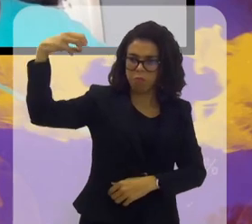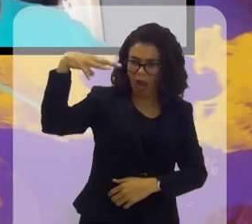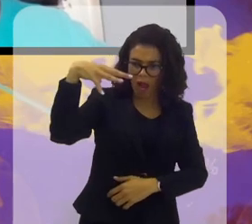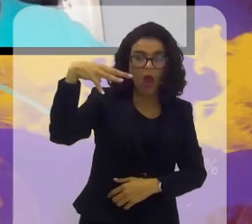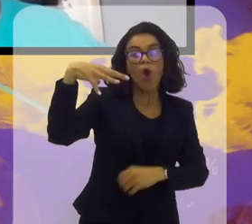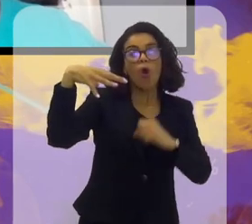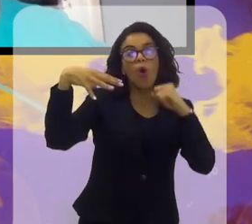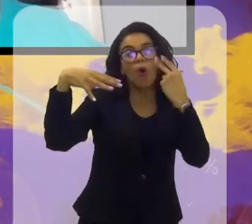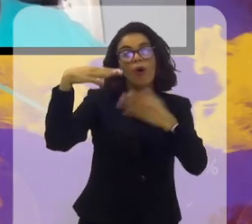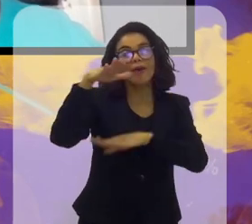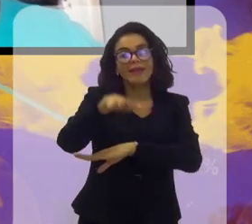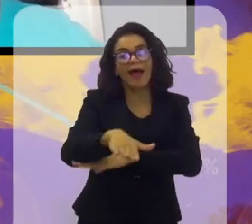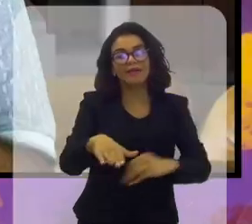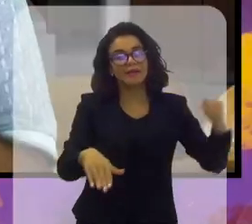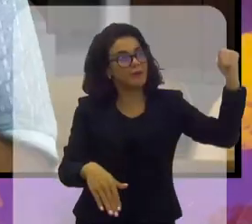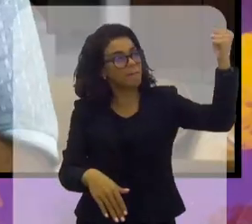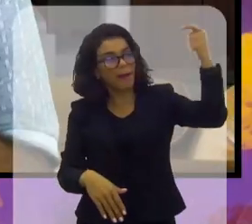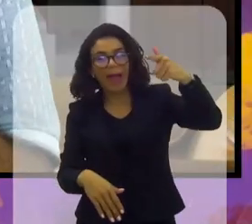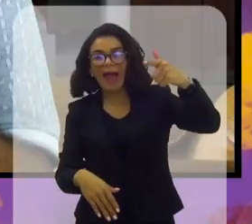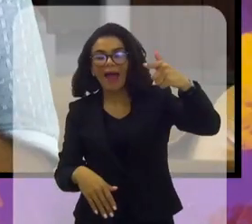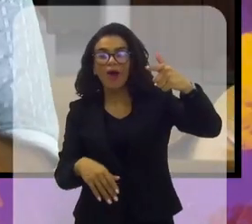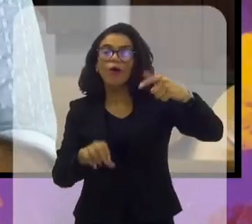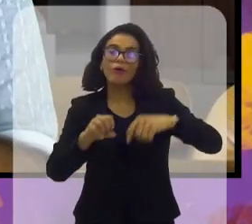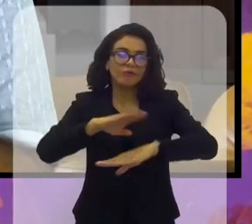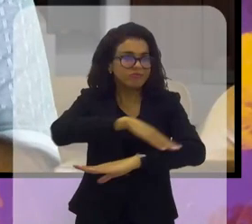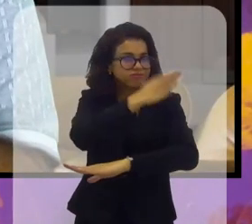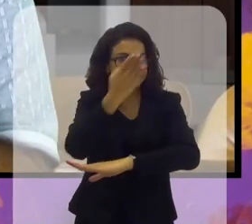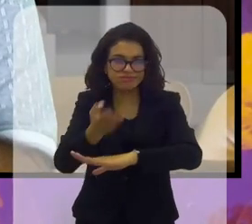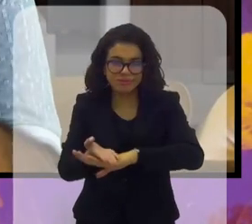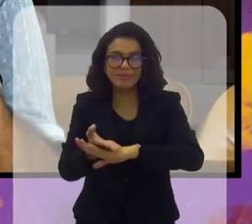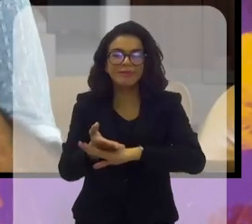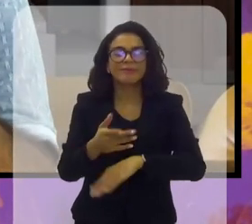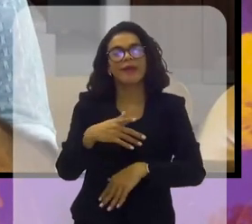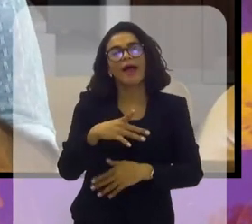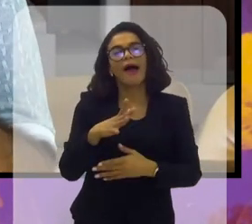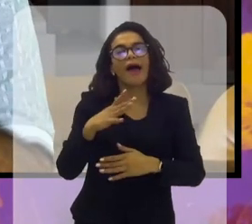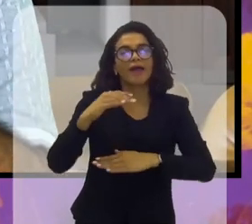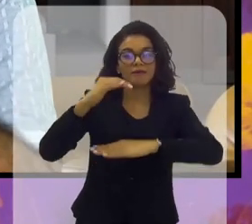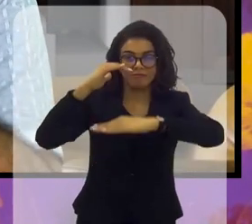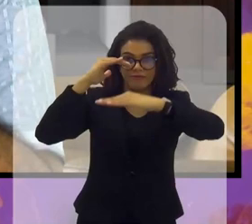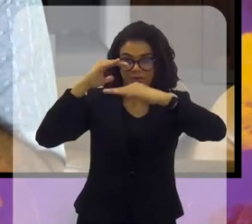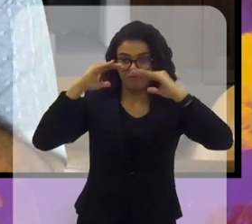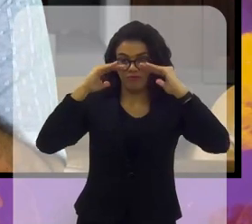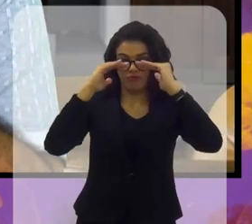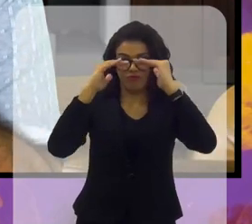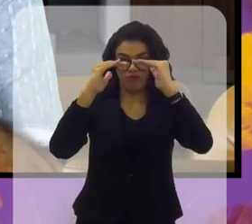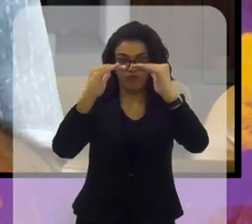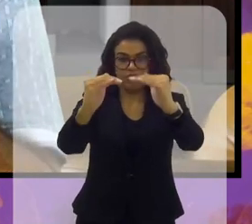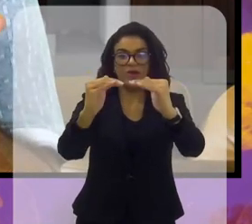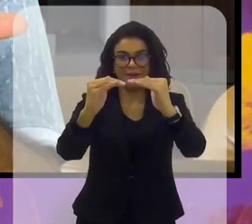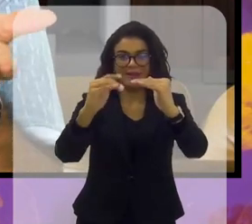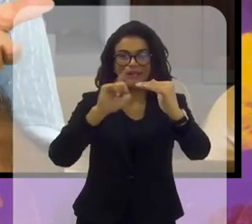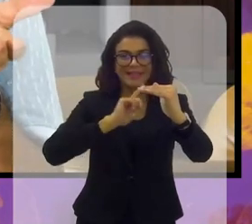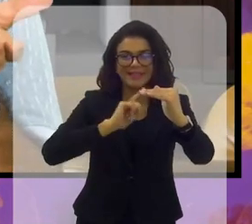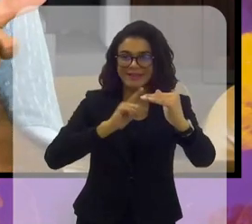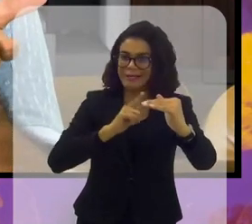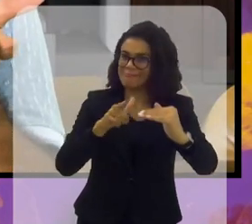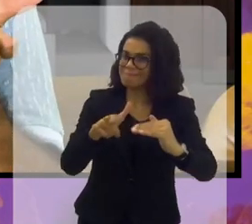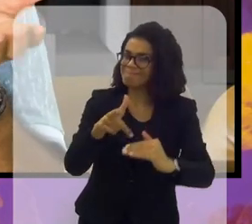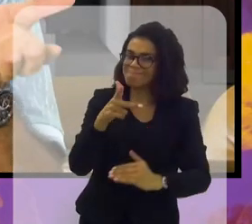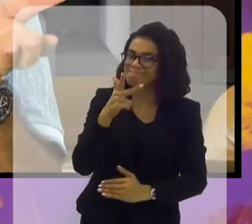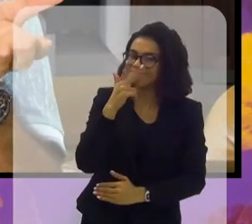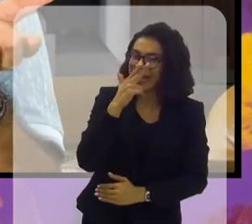de manhã, pegava na parte da tarde e durante o dia. Aí veio essa cobertura de lona. A gente nota que isso